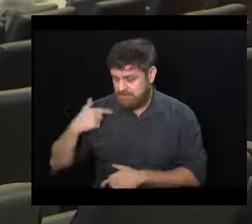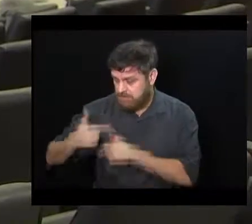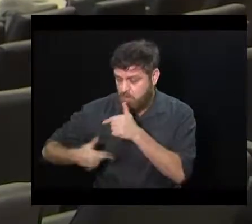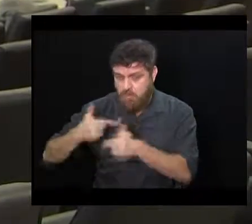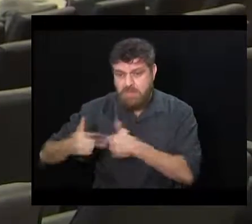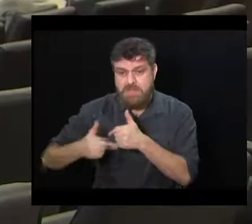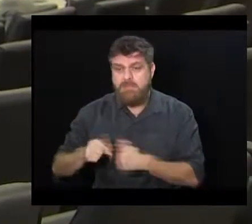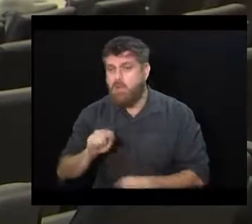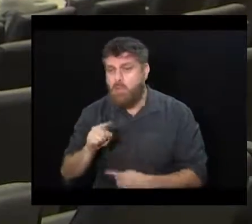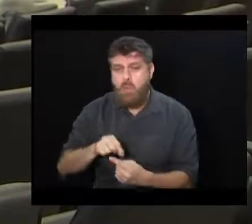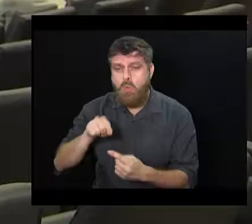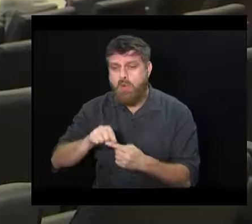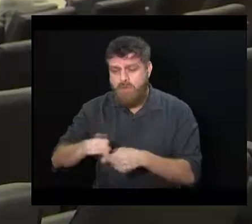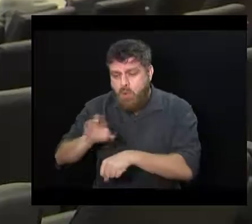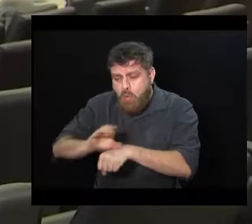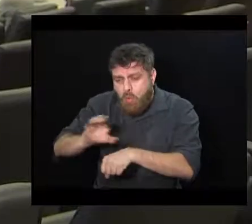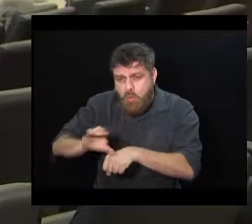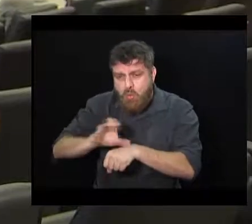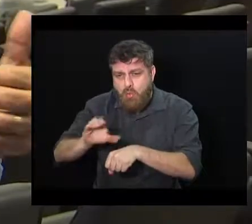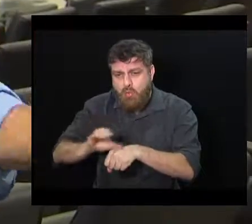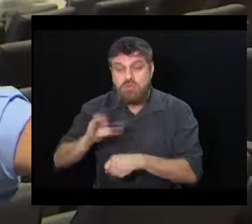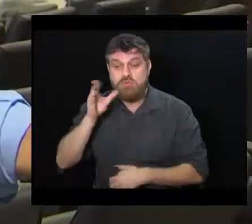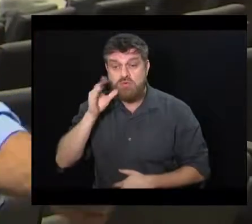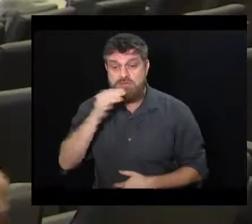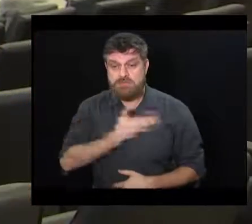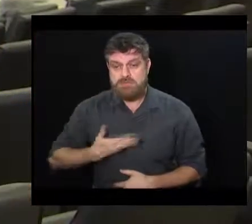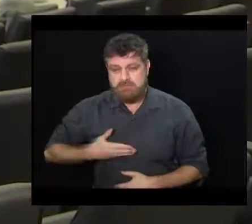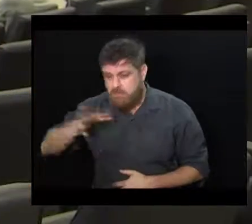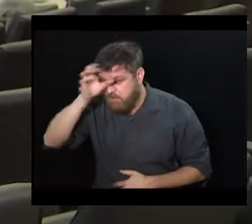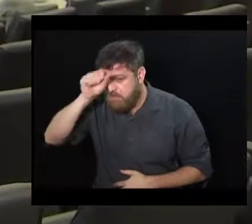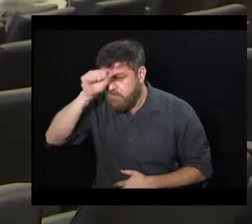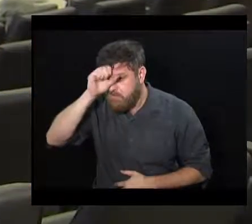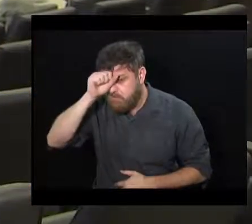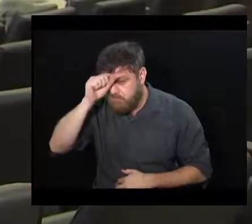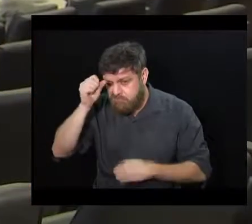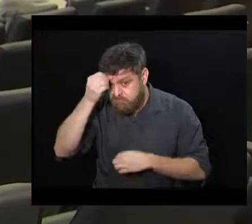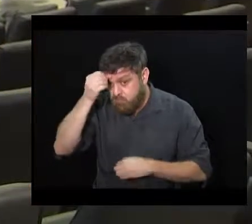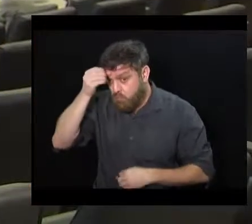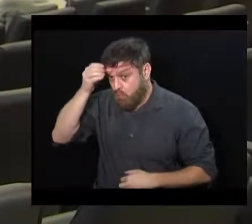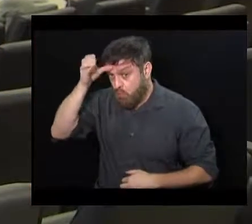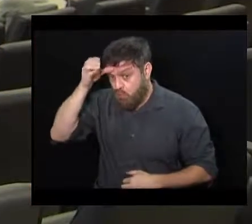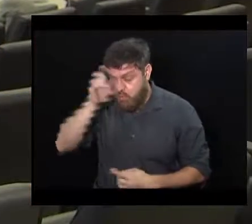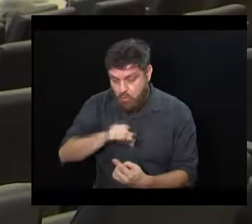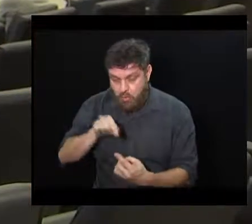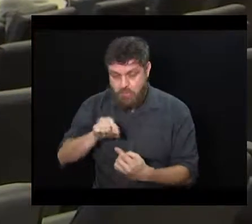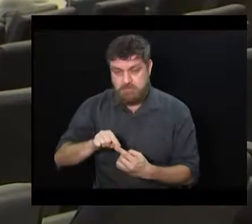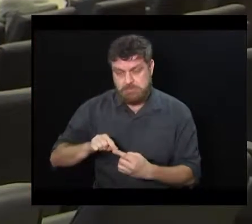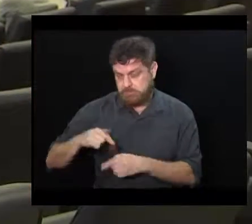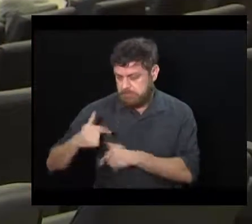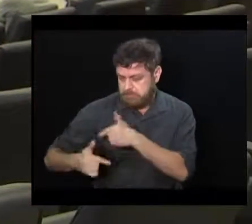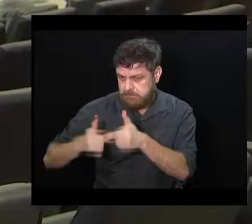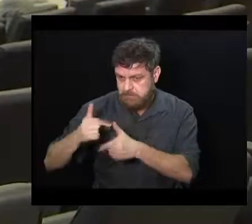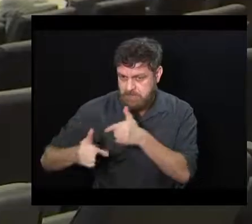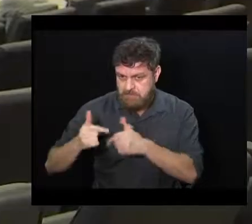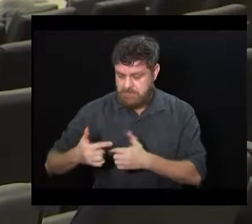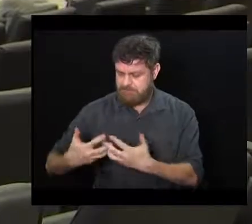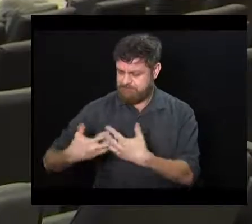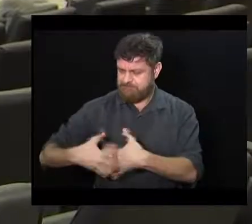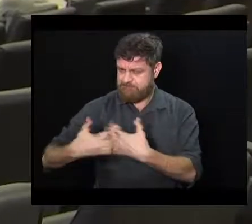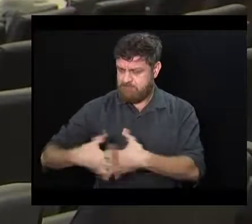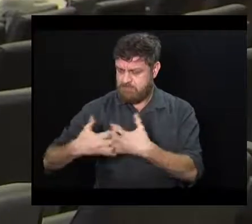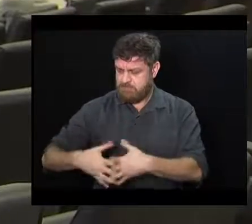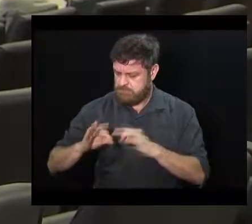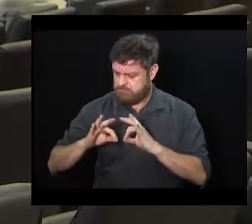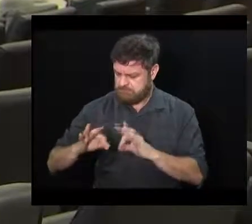de qualificação, de capacitação dos servidores da Câmara para poderem desempenhar cada vez com mais eficiência,